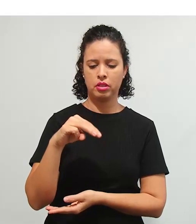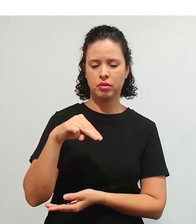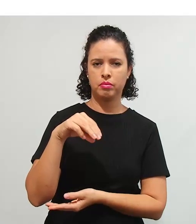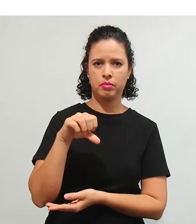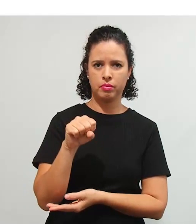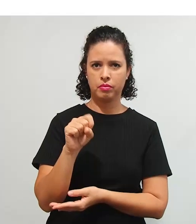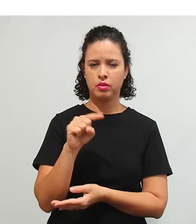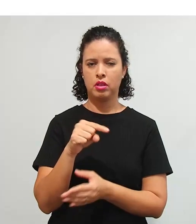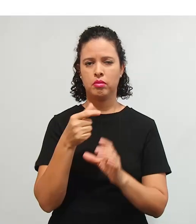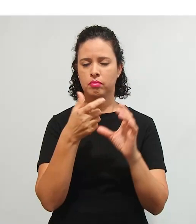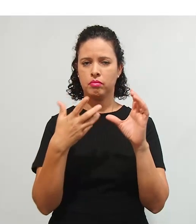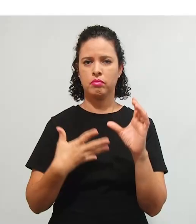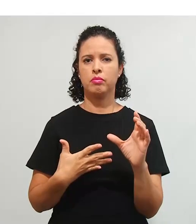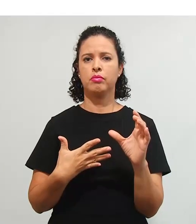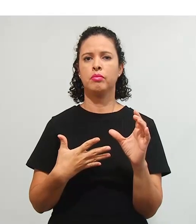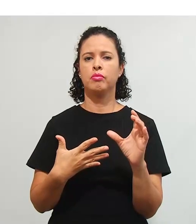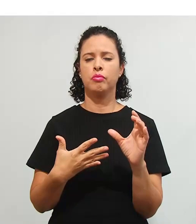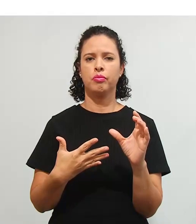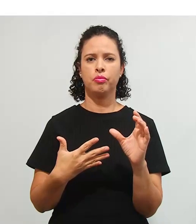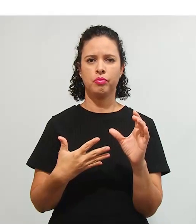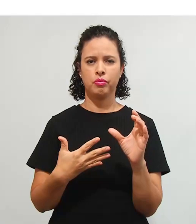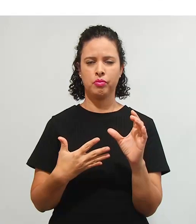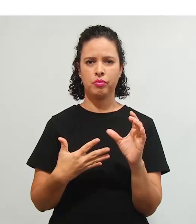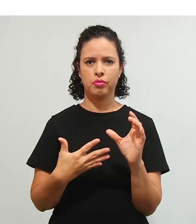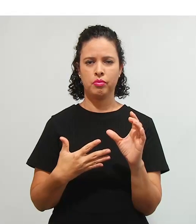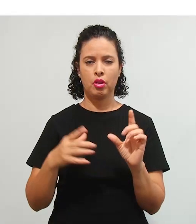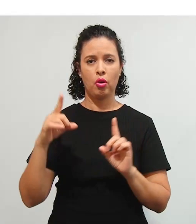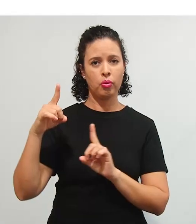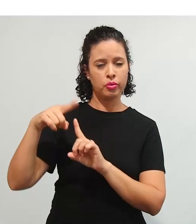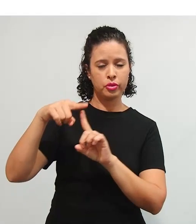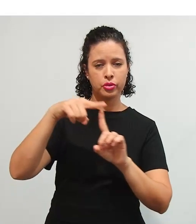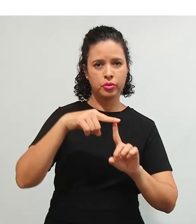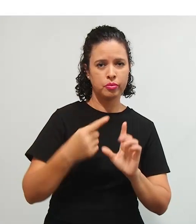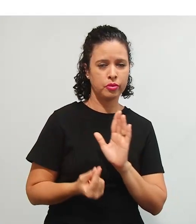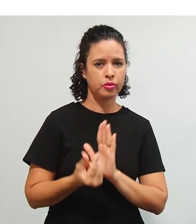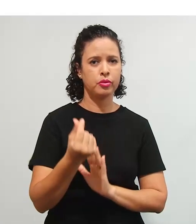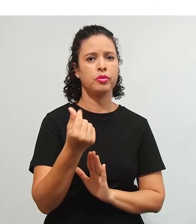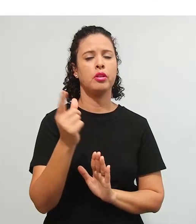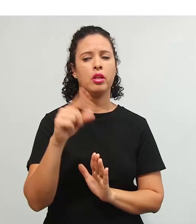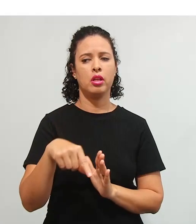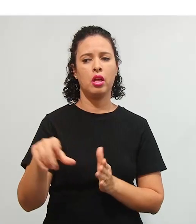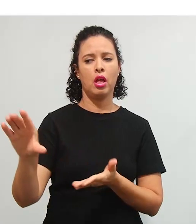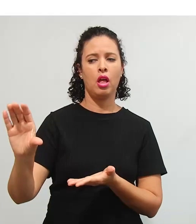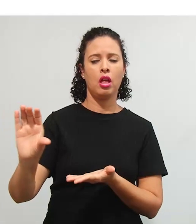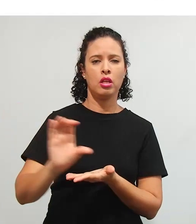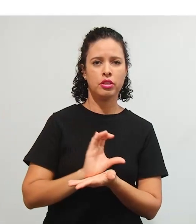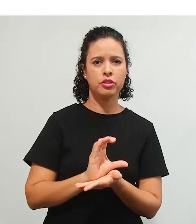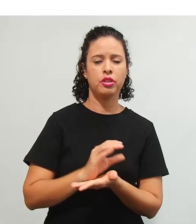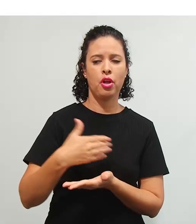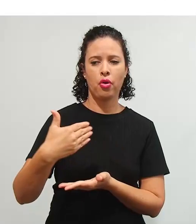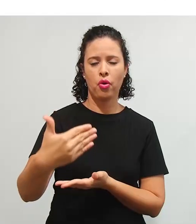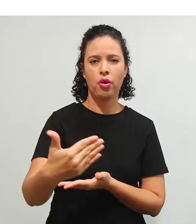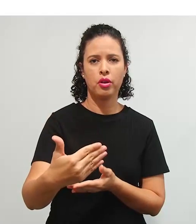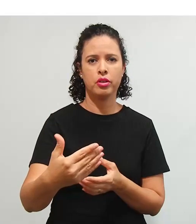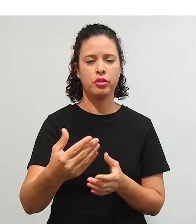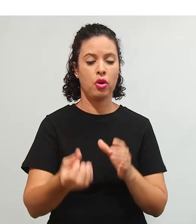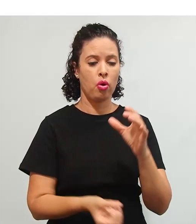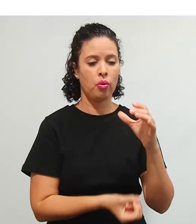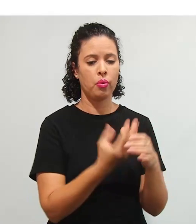é classificado quanto à categoria econômica como receita corrente, quanto à origem